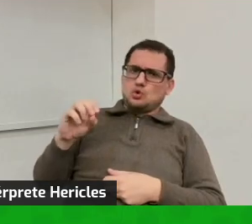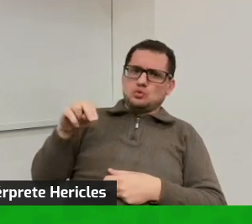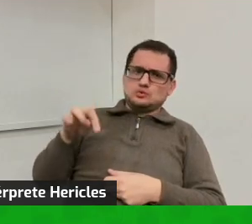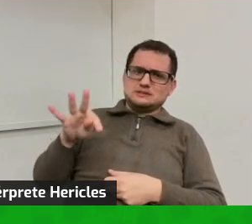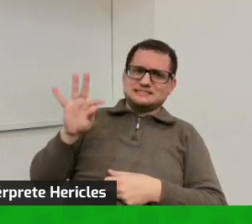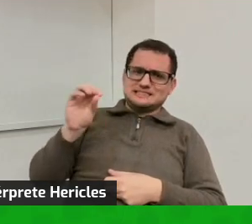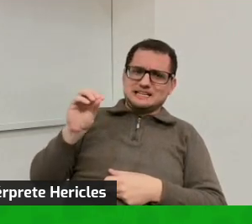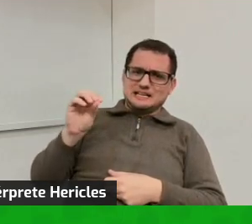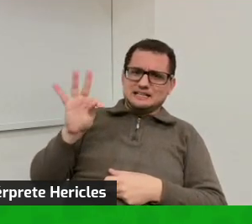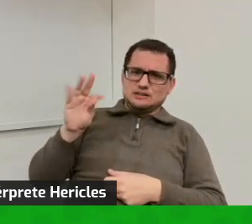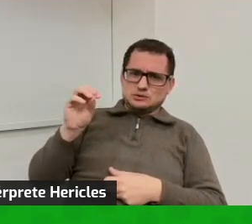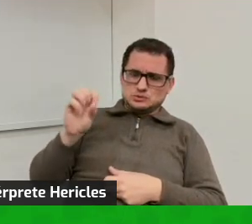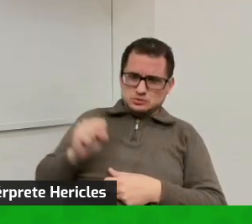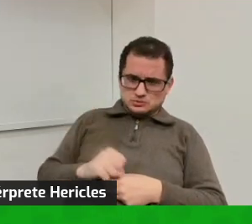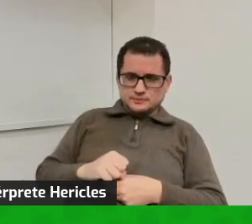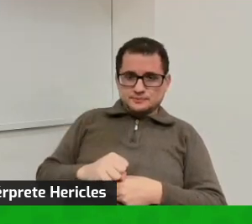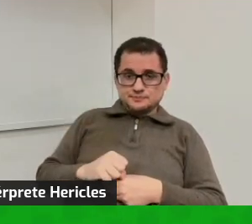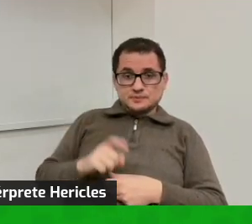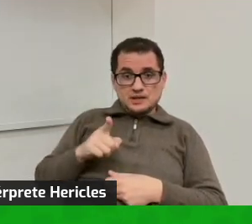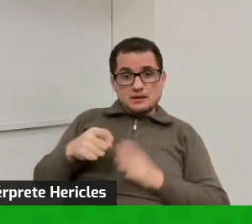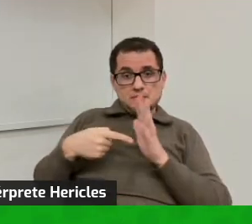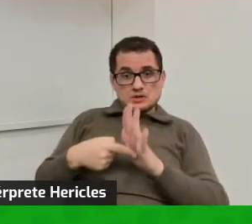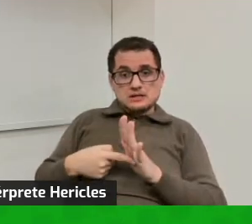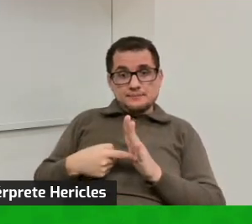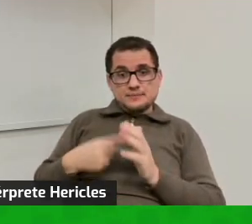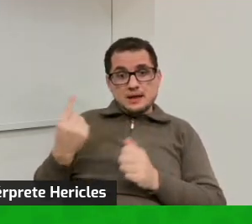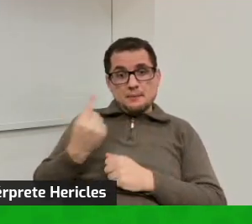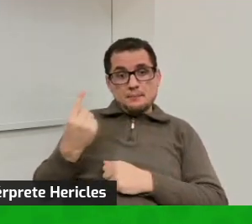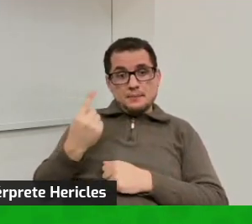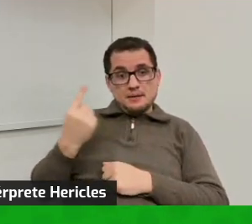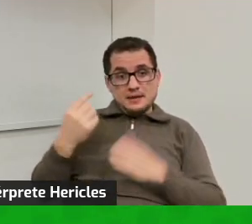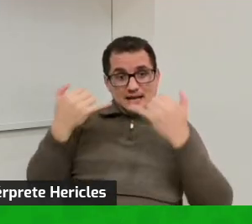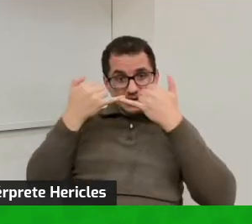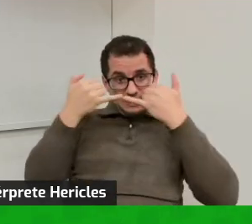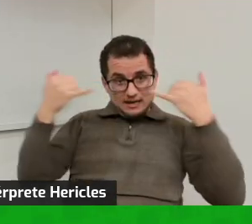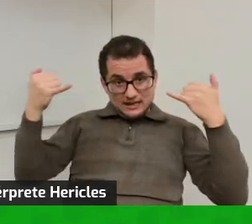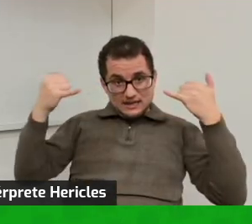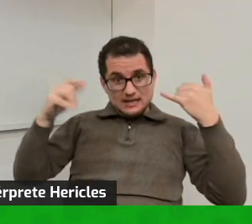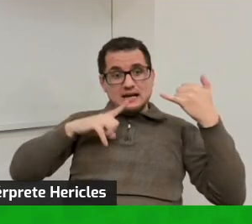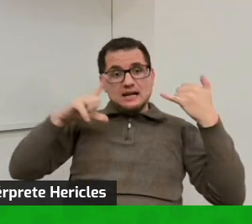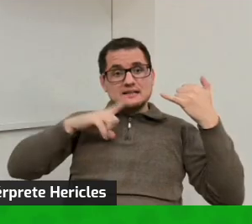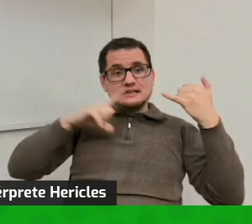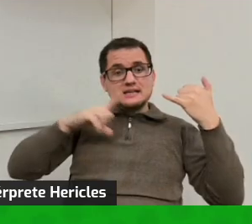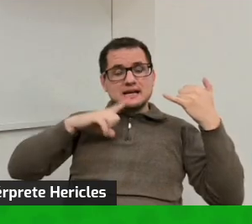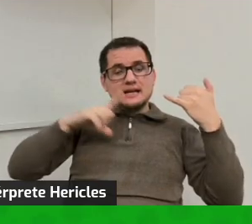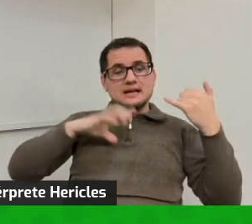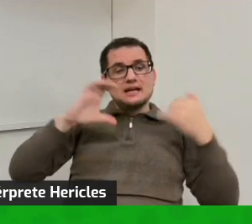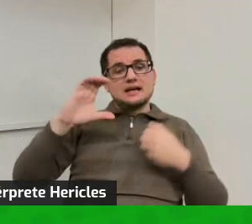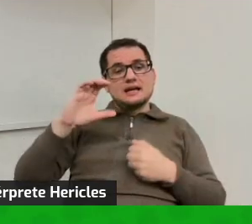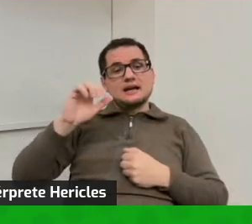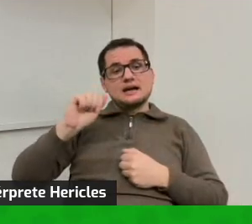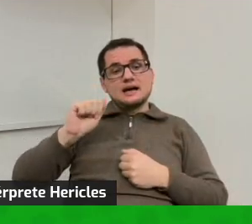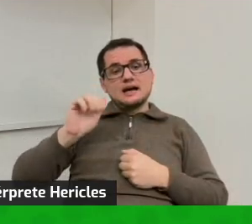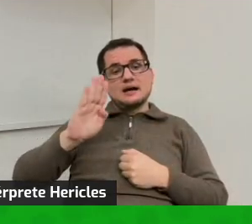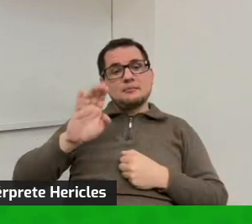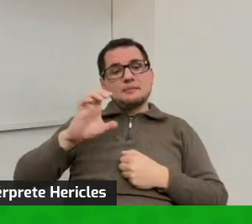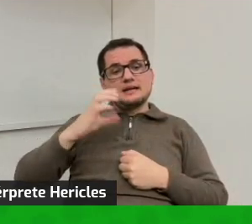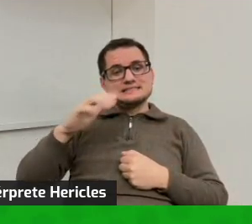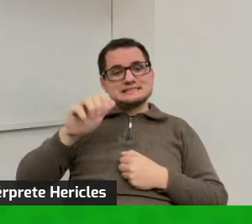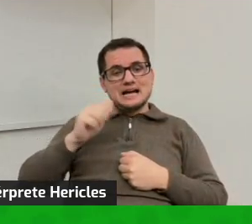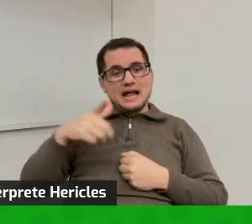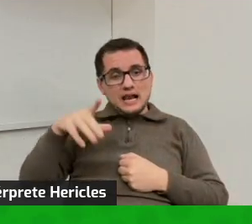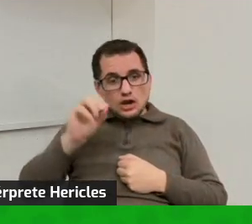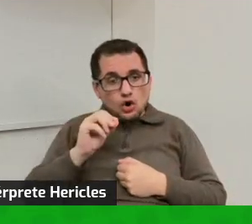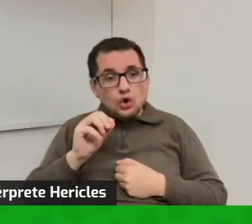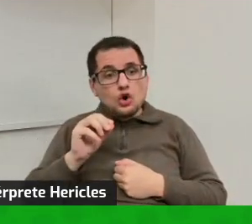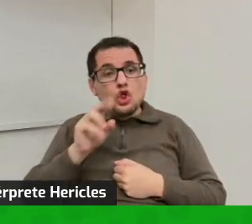E aqui ele já está selecionando, falando, primeira linha de dados contém um cabeçalho. Então, se a gente abrir lá novamente a nossa planilha de dados, a gente